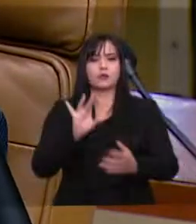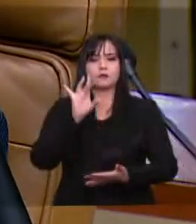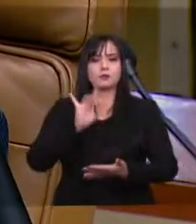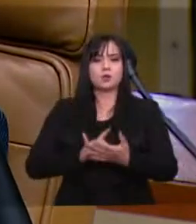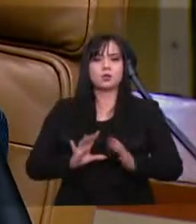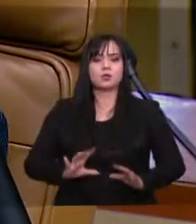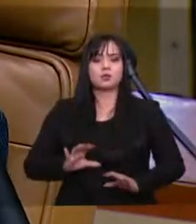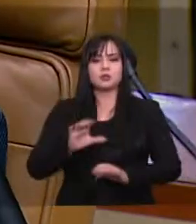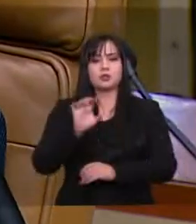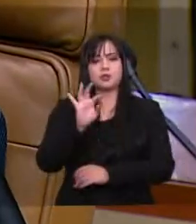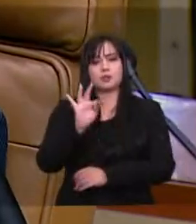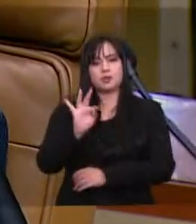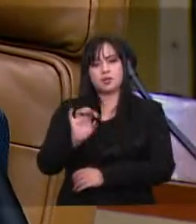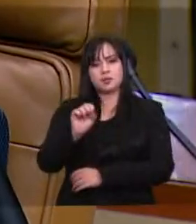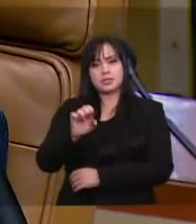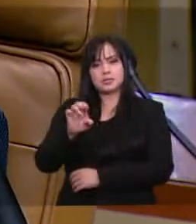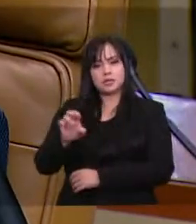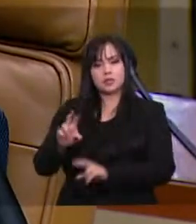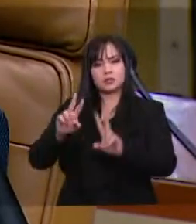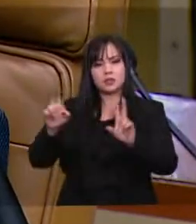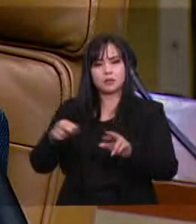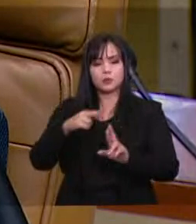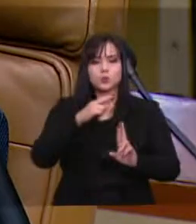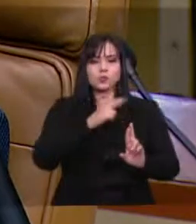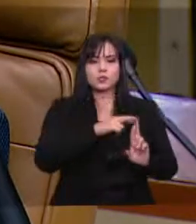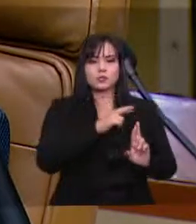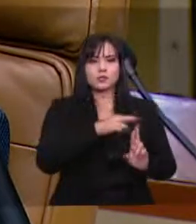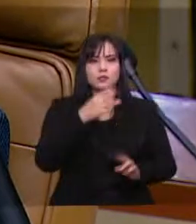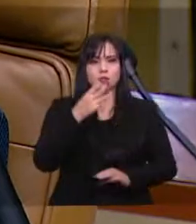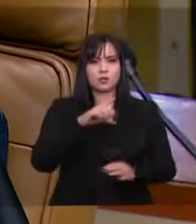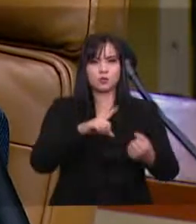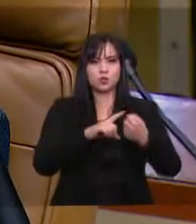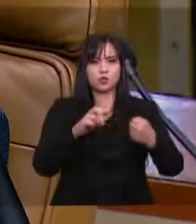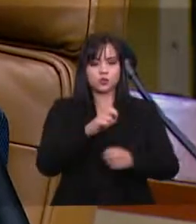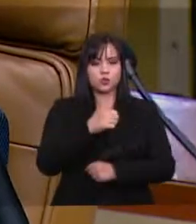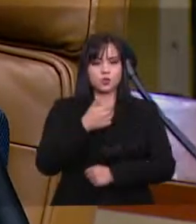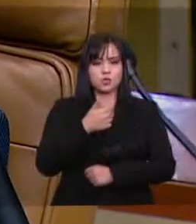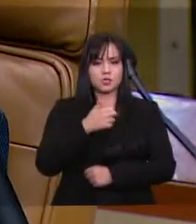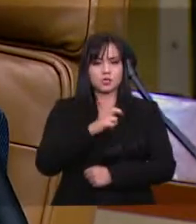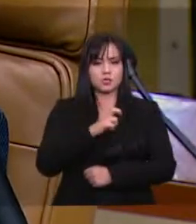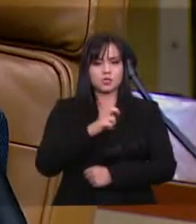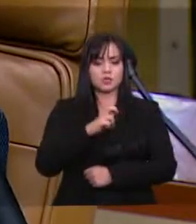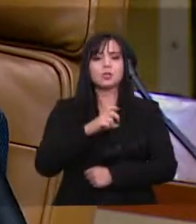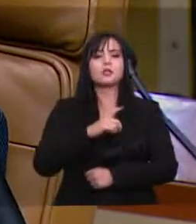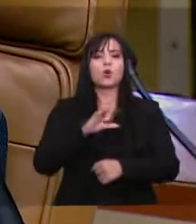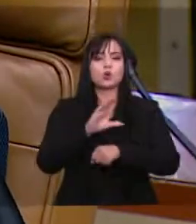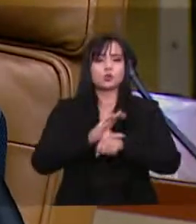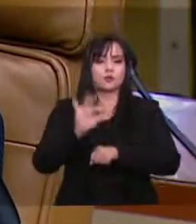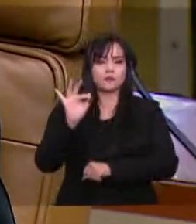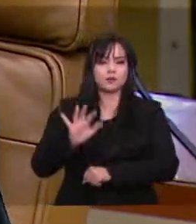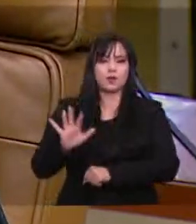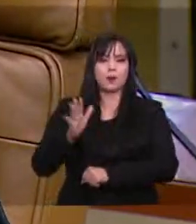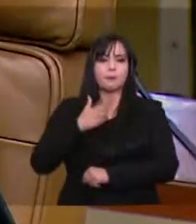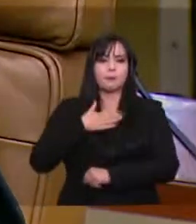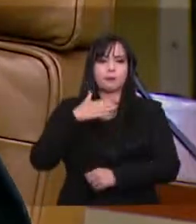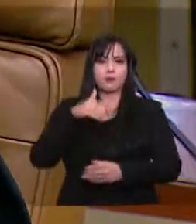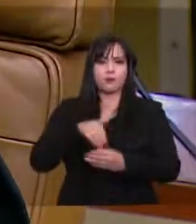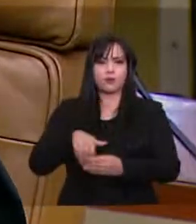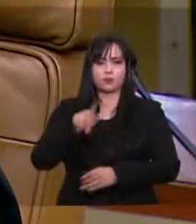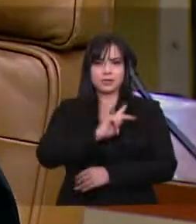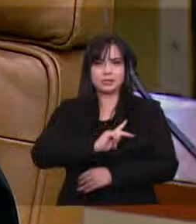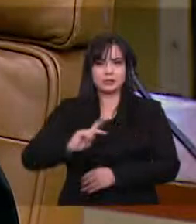vício Tribunal Superior Eleitoral nos termos no inciso 3º do artigo 15 da Constituição Federal e é como